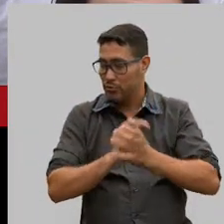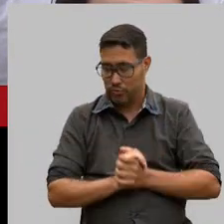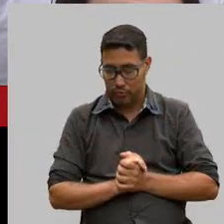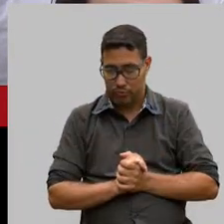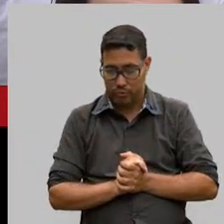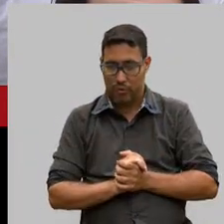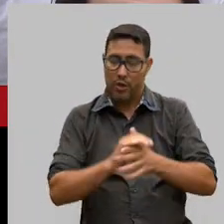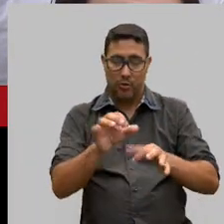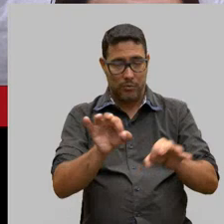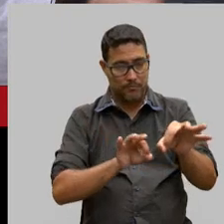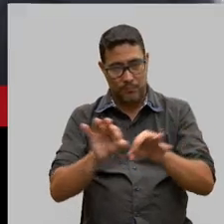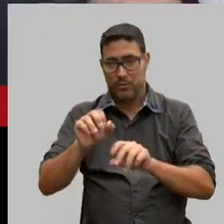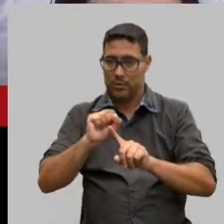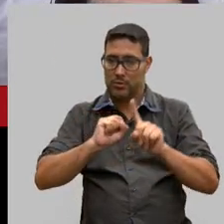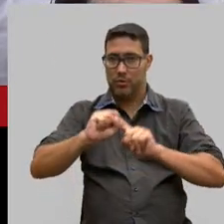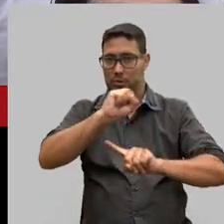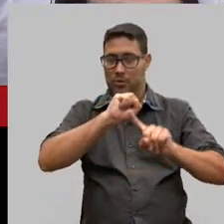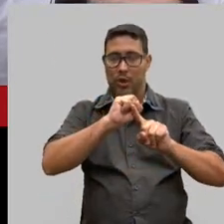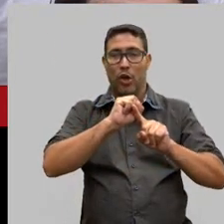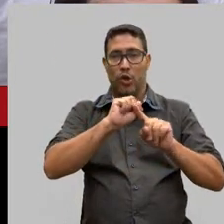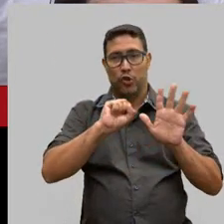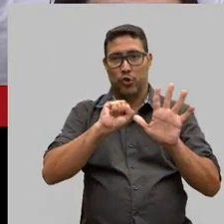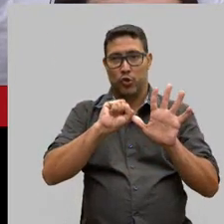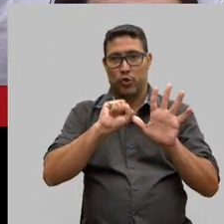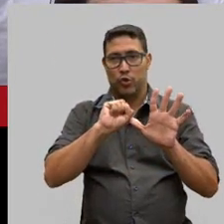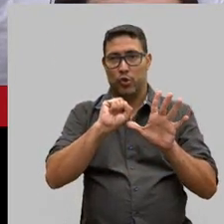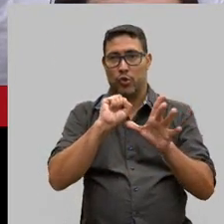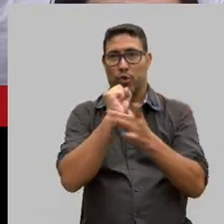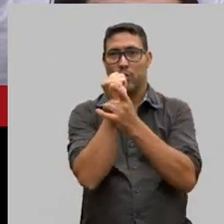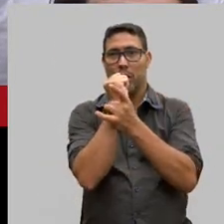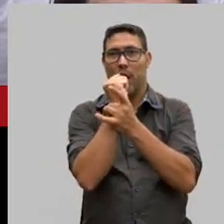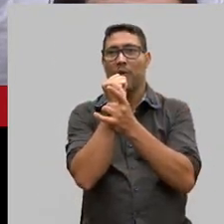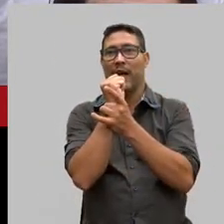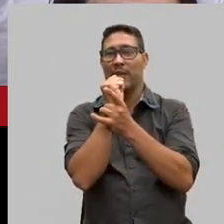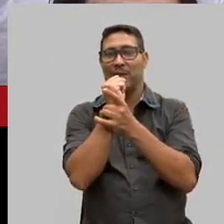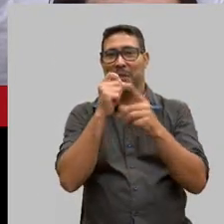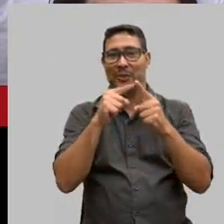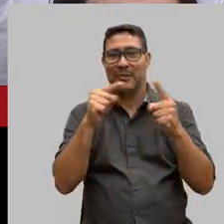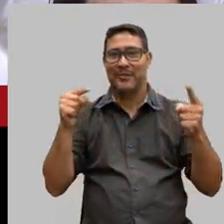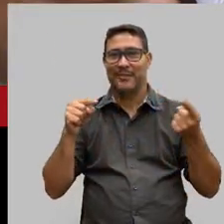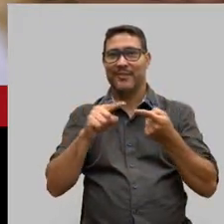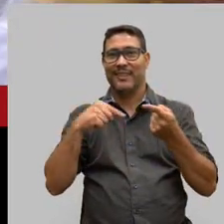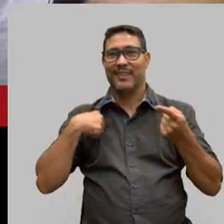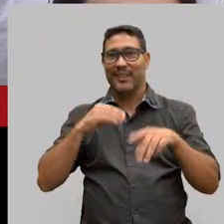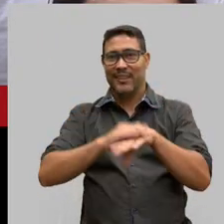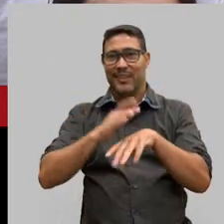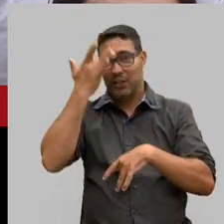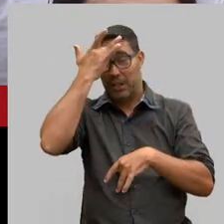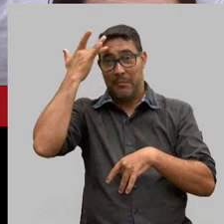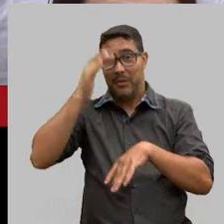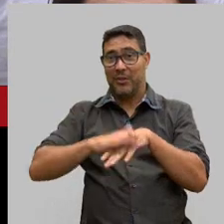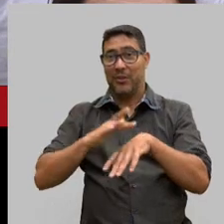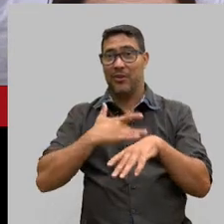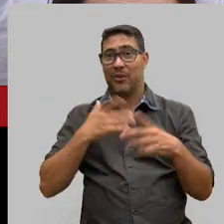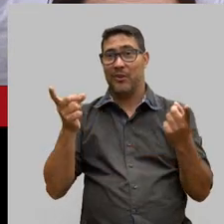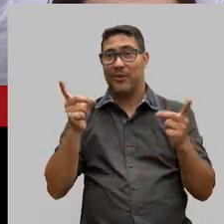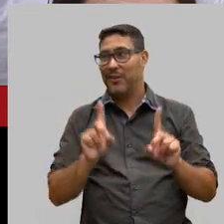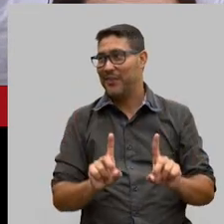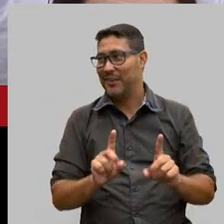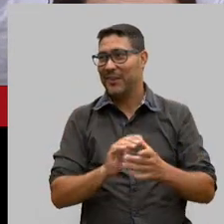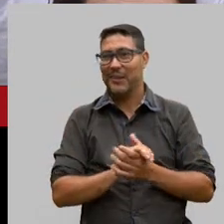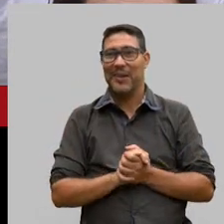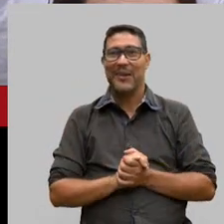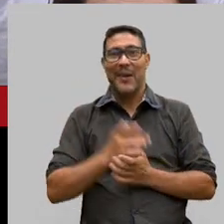social para que possamos efetivar as políticas que nós temos no campo da pessoa com deficiência a pessoa